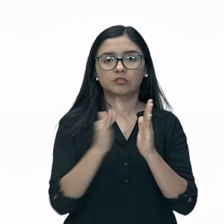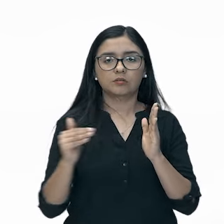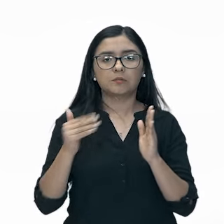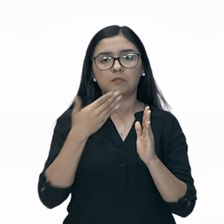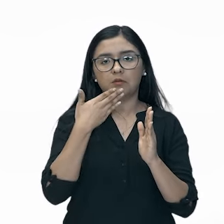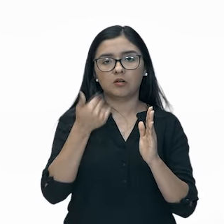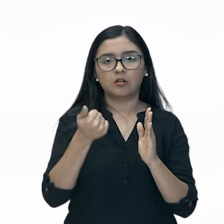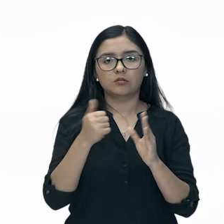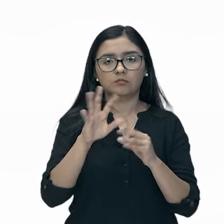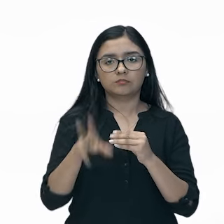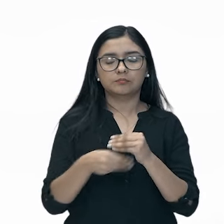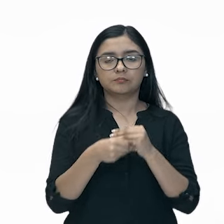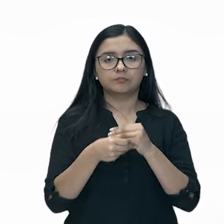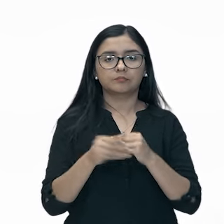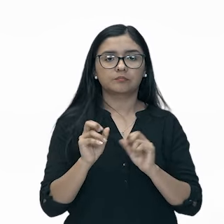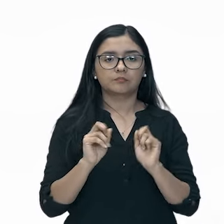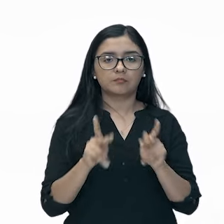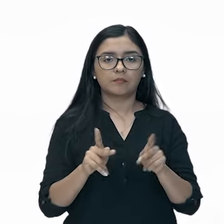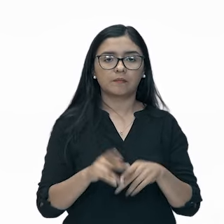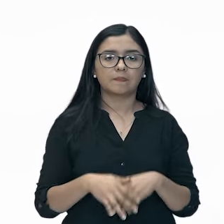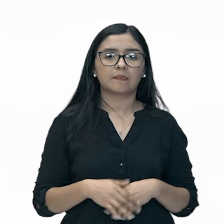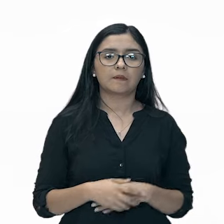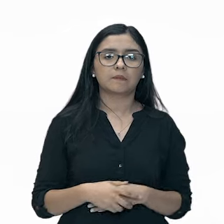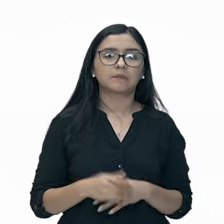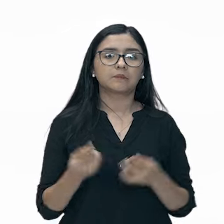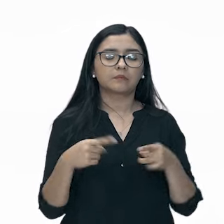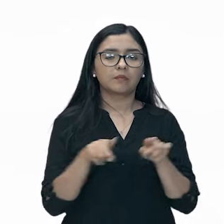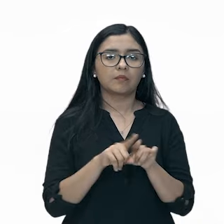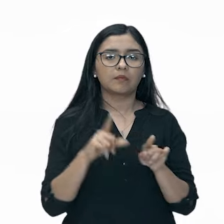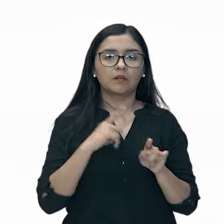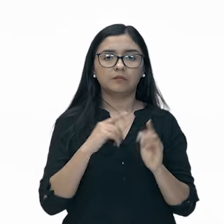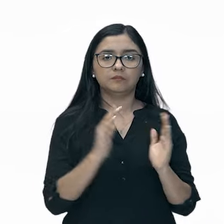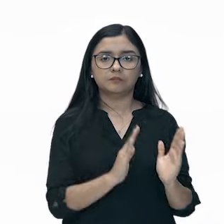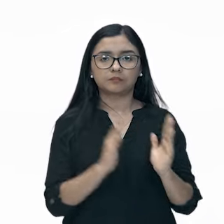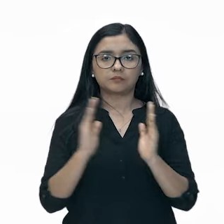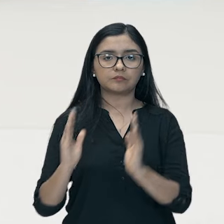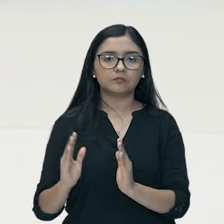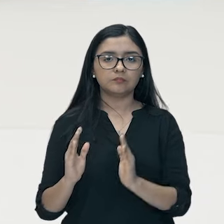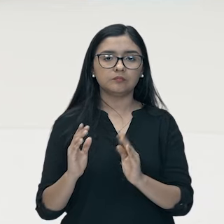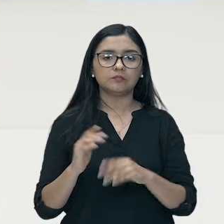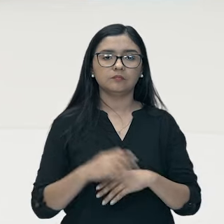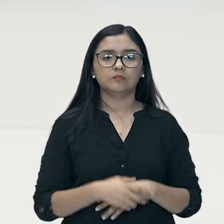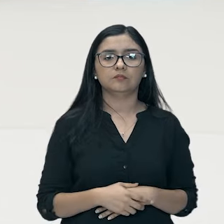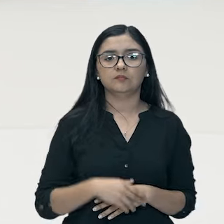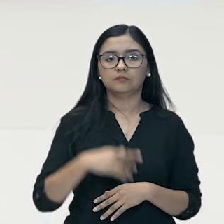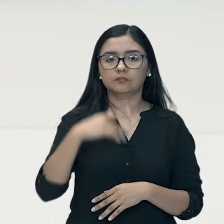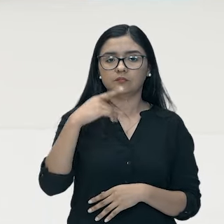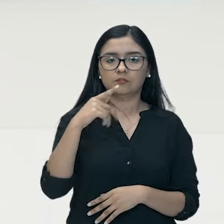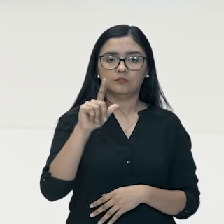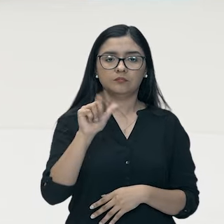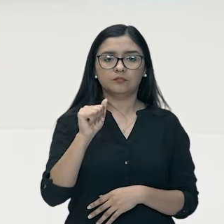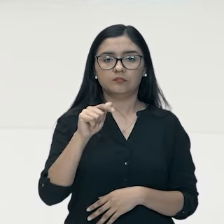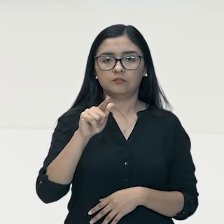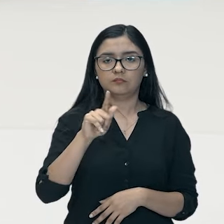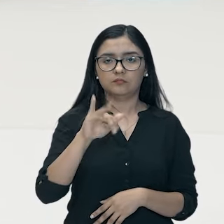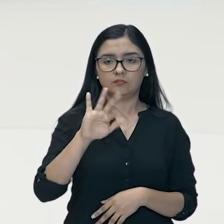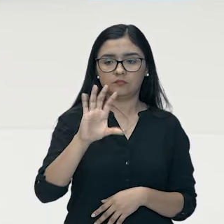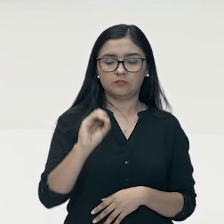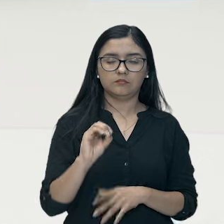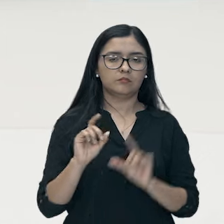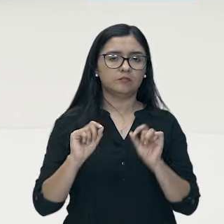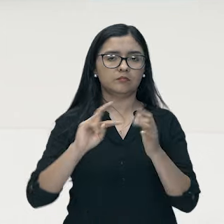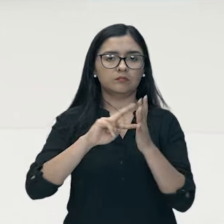estilização beleza nós também temos outro processo aí que é o plágio vejamos o que diz o